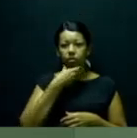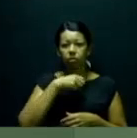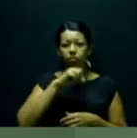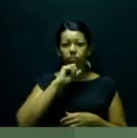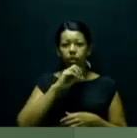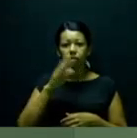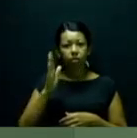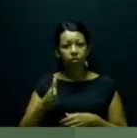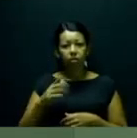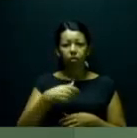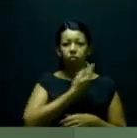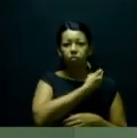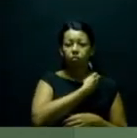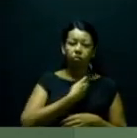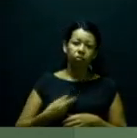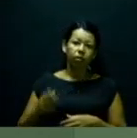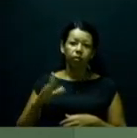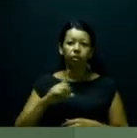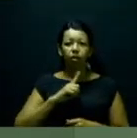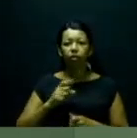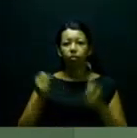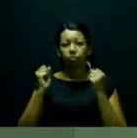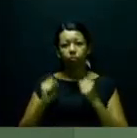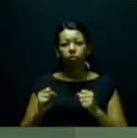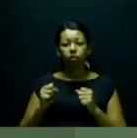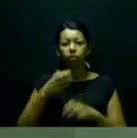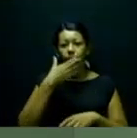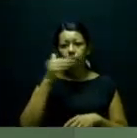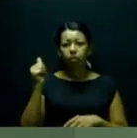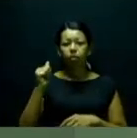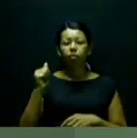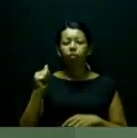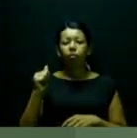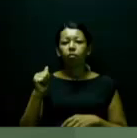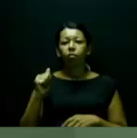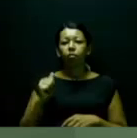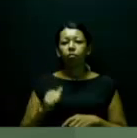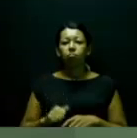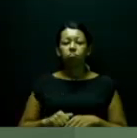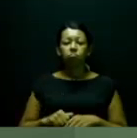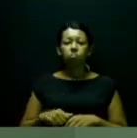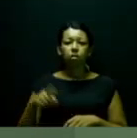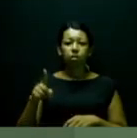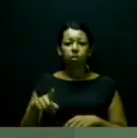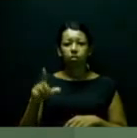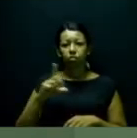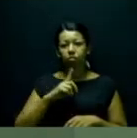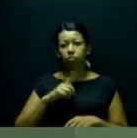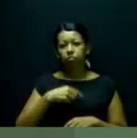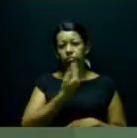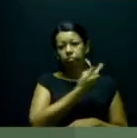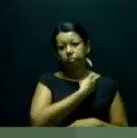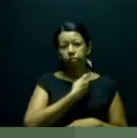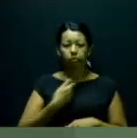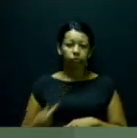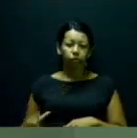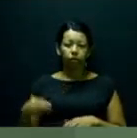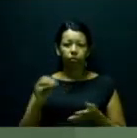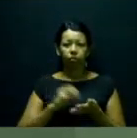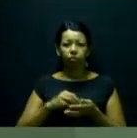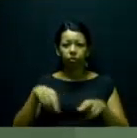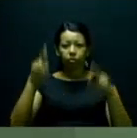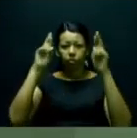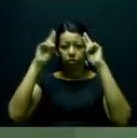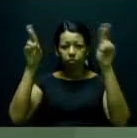já são do governo, que já têm um poder aquisitivo maior, mas infelizmente é a marca deste governo, é o